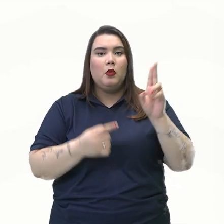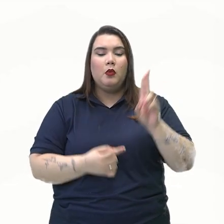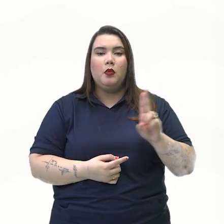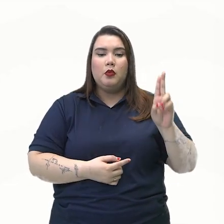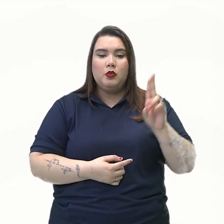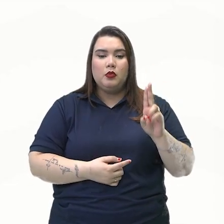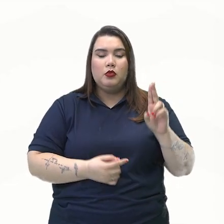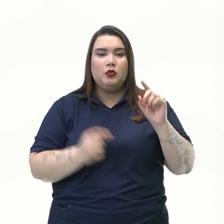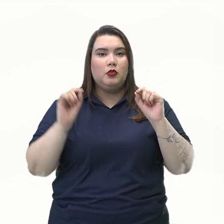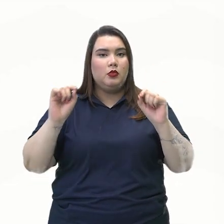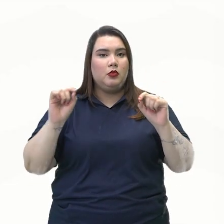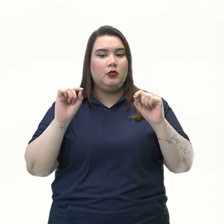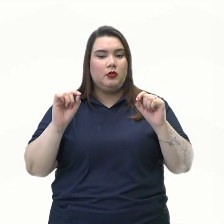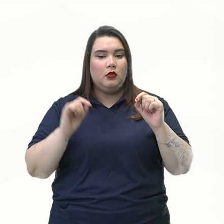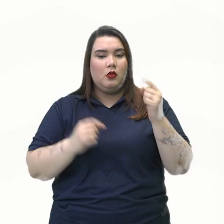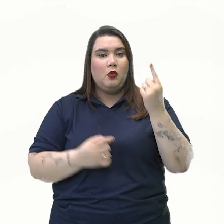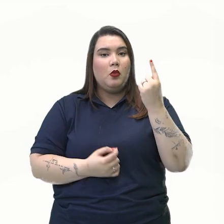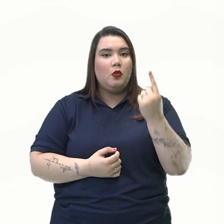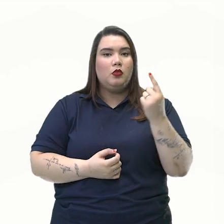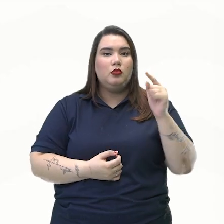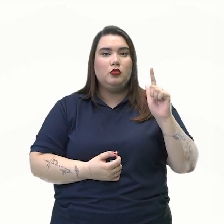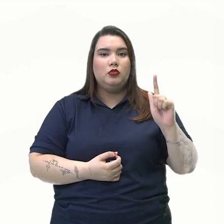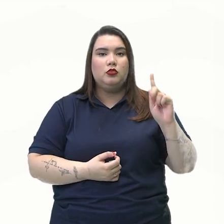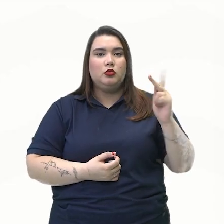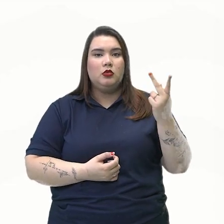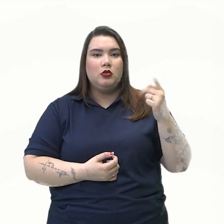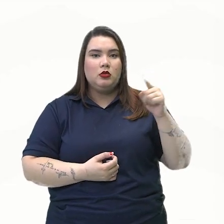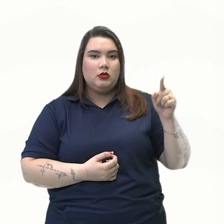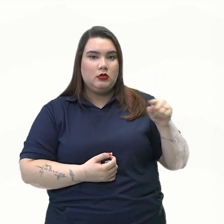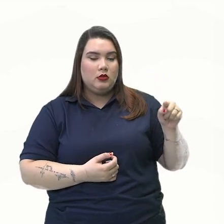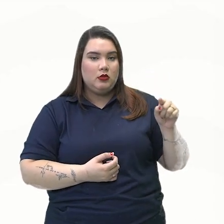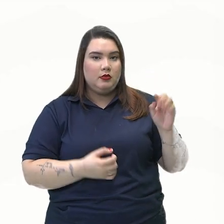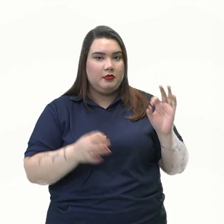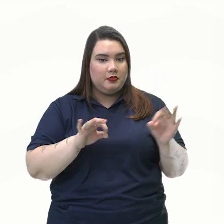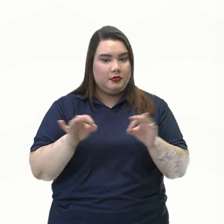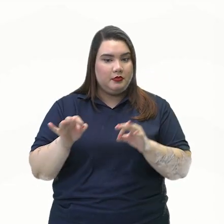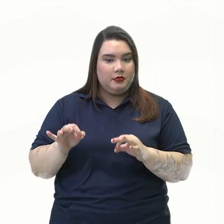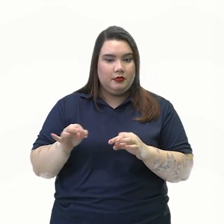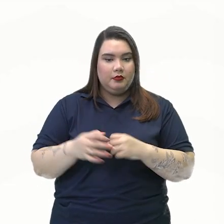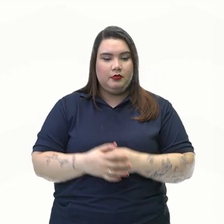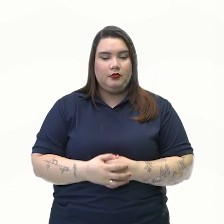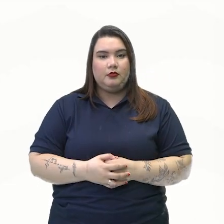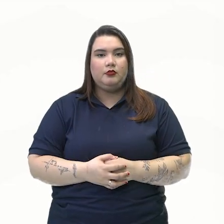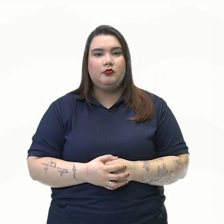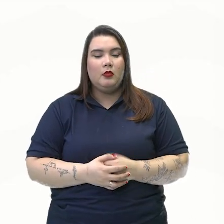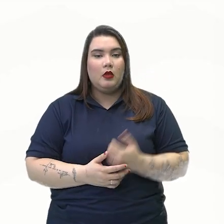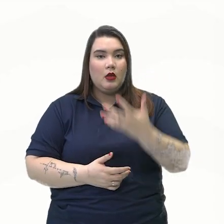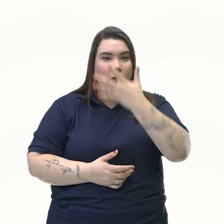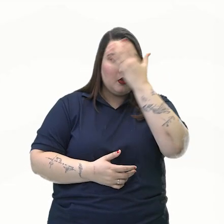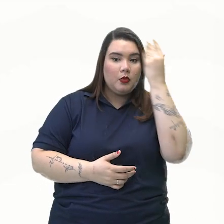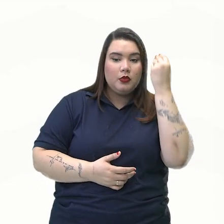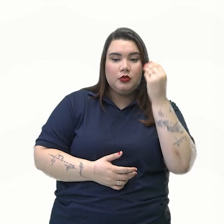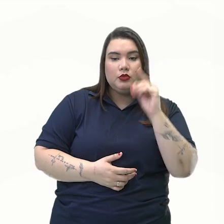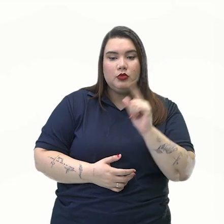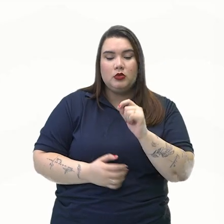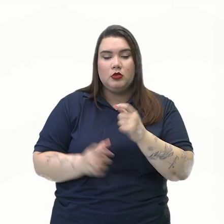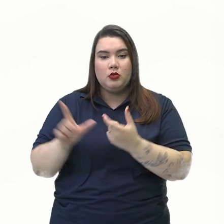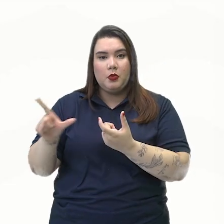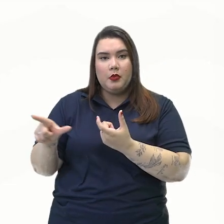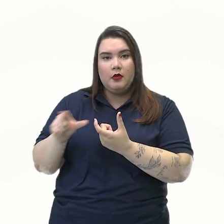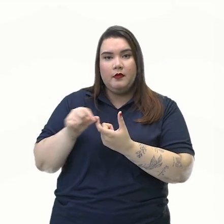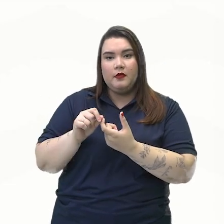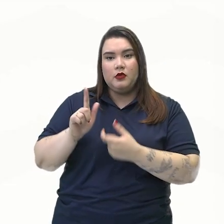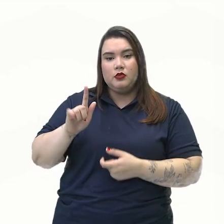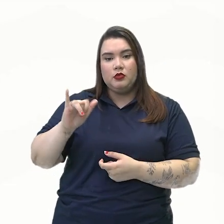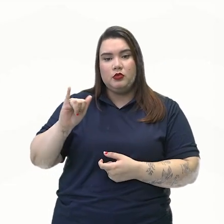ordem de grandeza da frequência deles é de apenas 1 GHz. Certo? Não esqueçam aí que esse prefixo giga, pessoal,